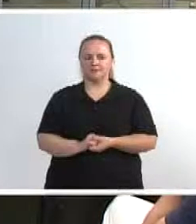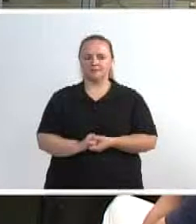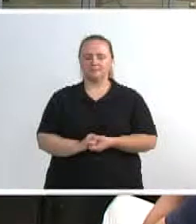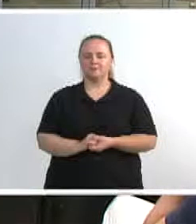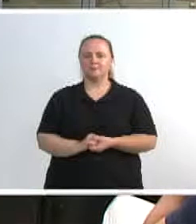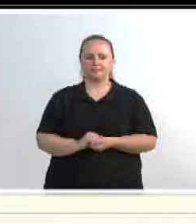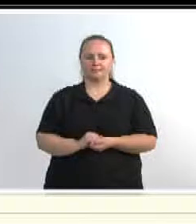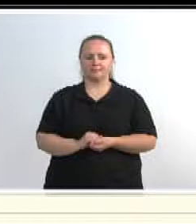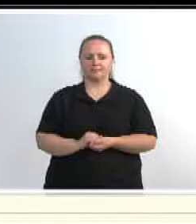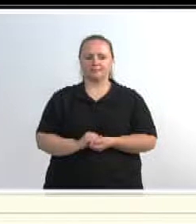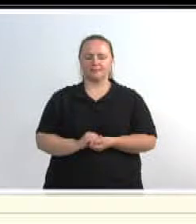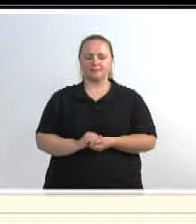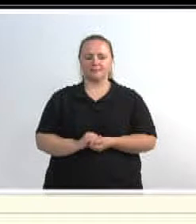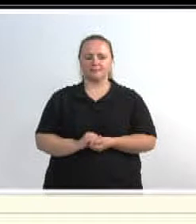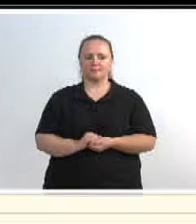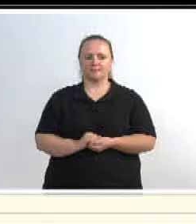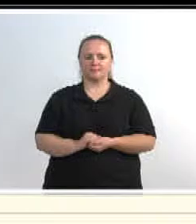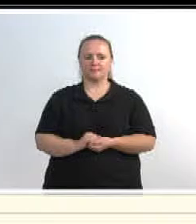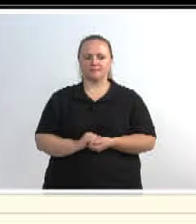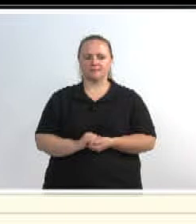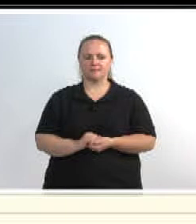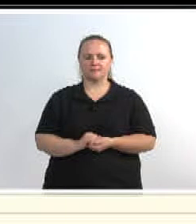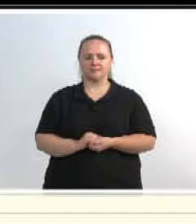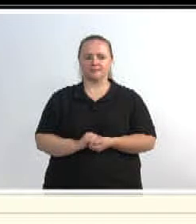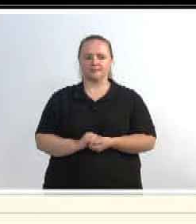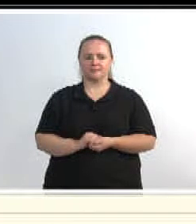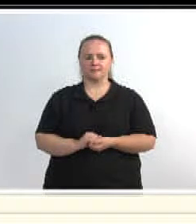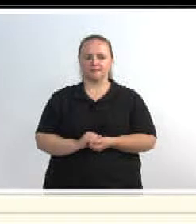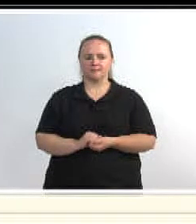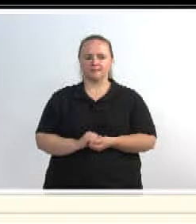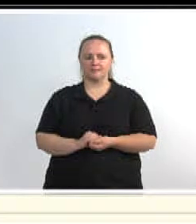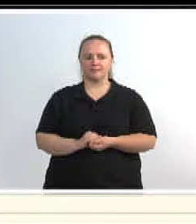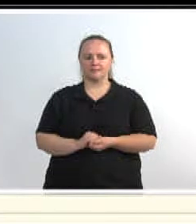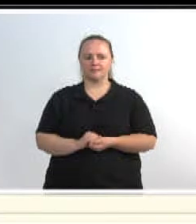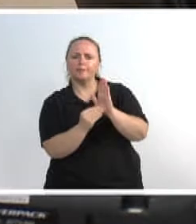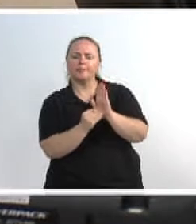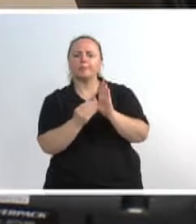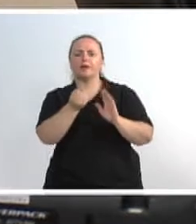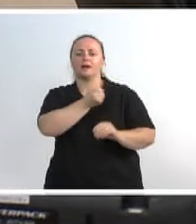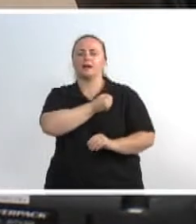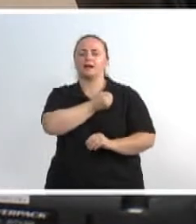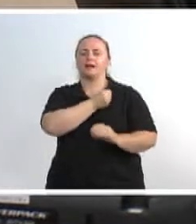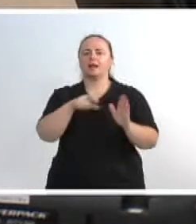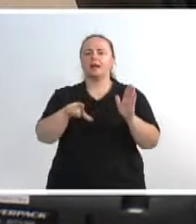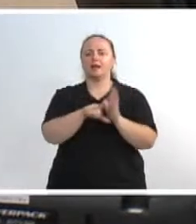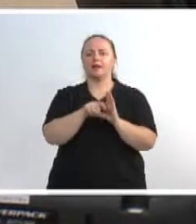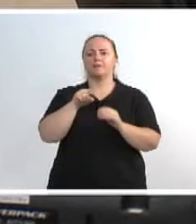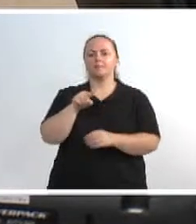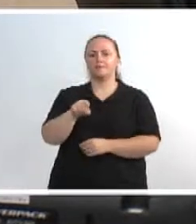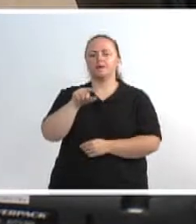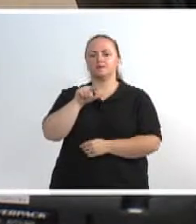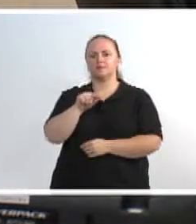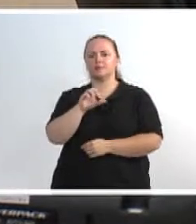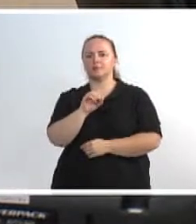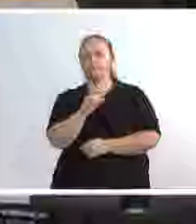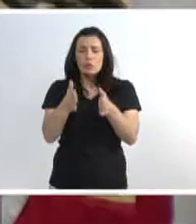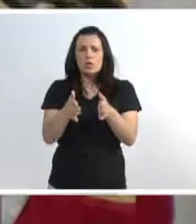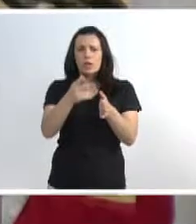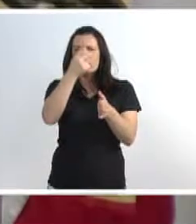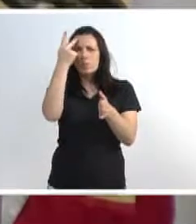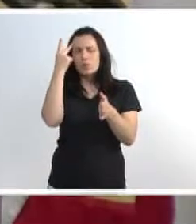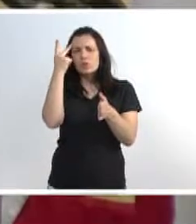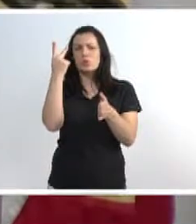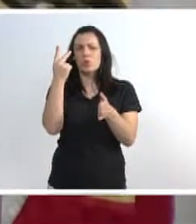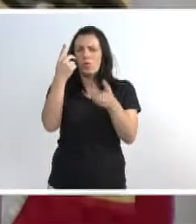durante as votações os vereadores acataram o veto do executivo e aprovaram oito projetos entre eles o projeto de lei de autoria